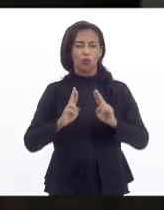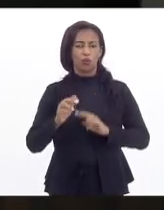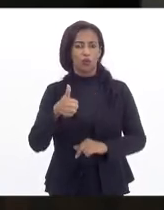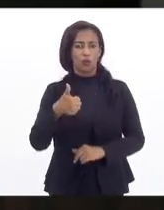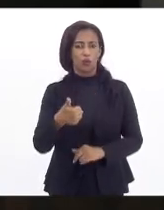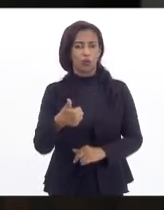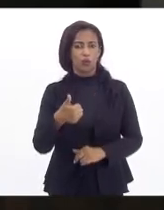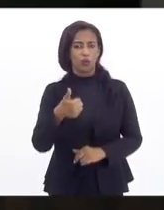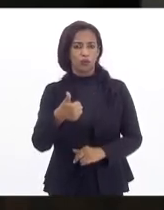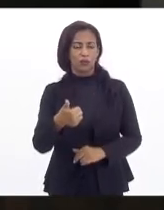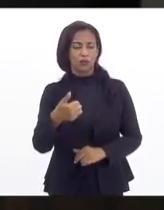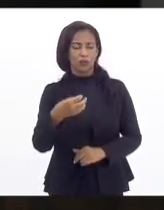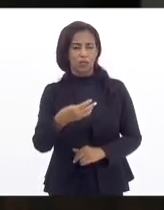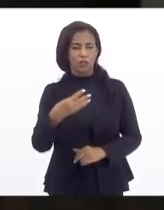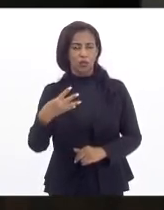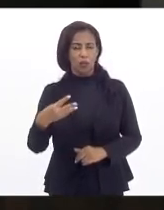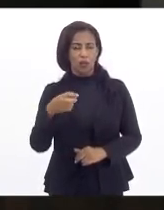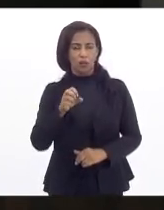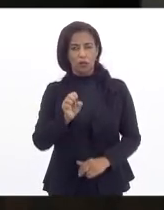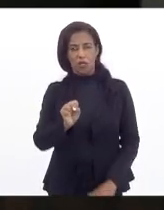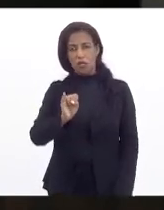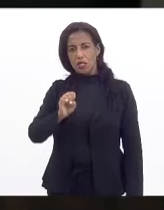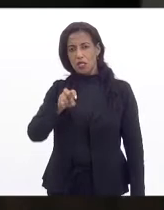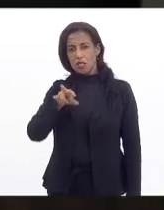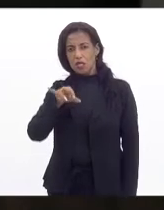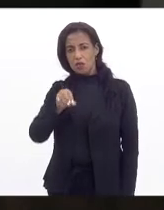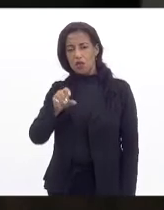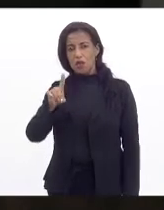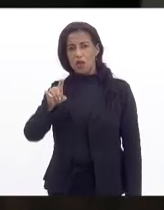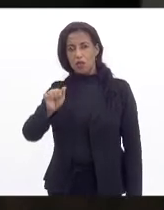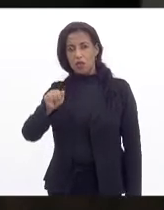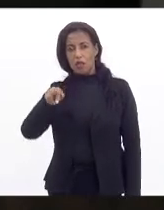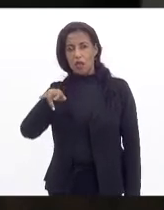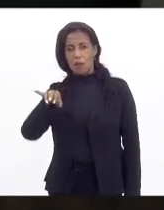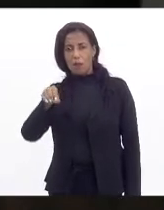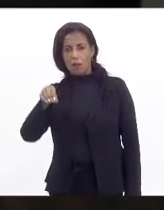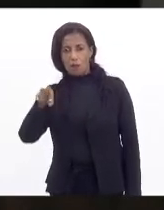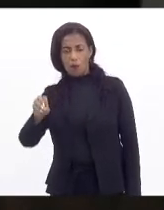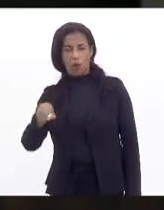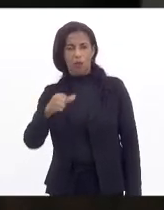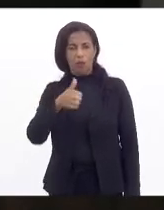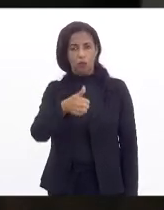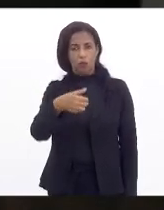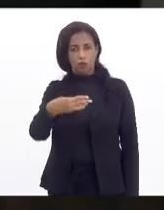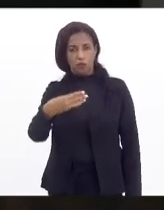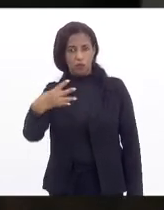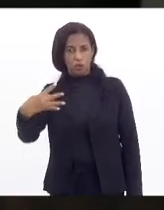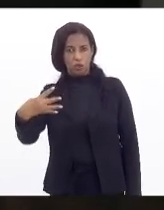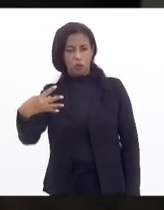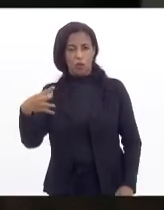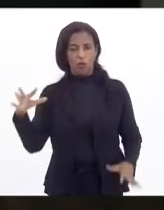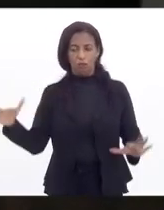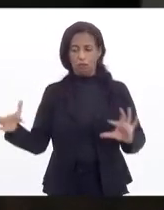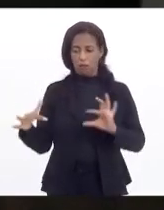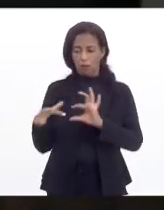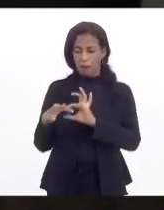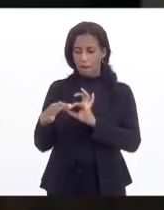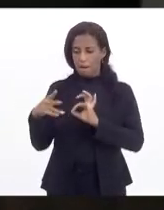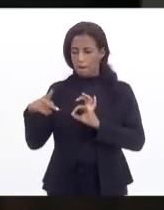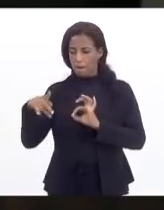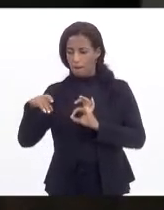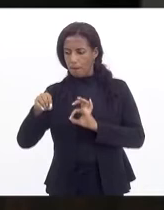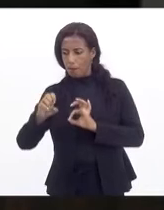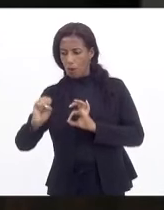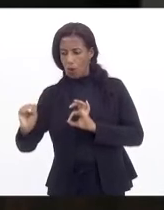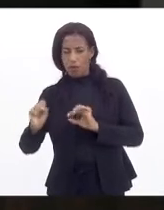RJ134, Silveira da Mota, o trecho da rodovia estadual 134, que liga o distrito da Posse, no município de Petrópolis,